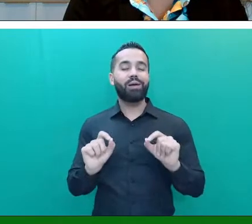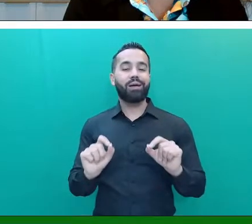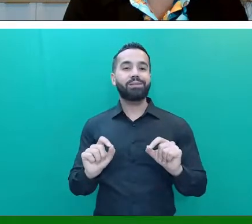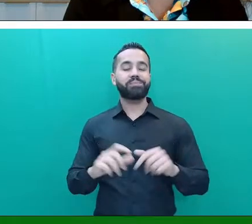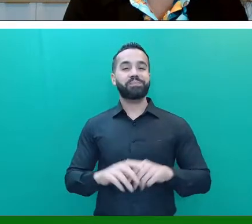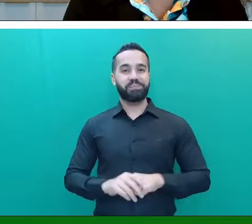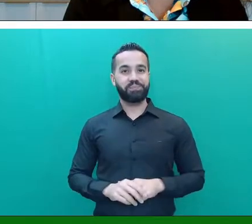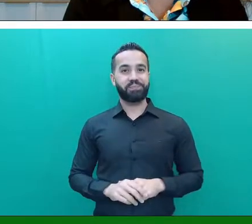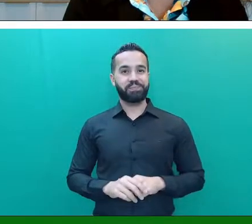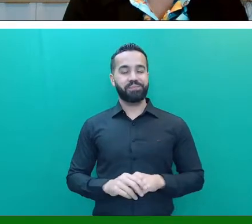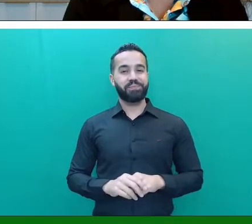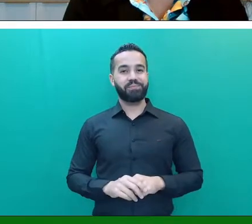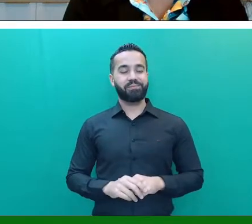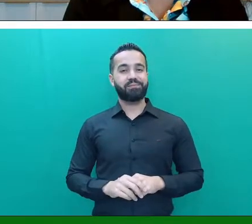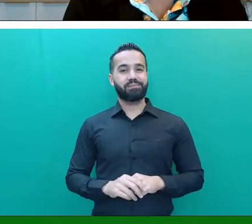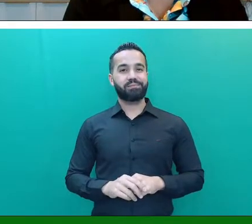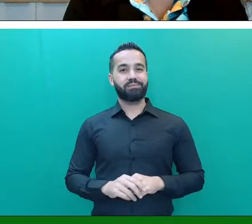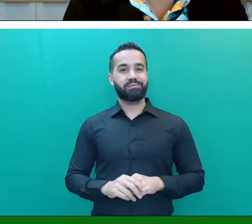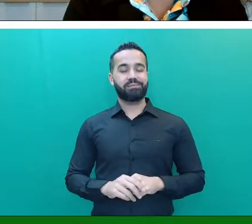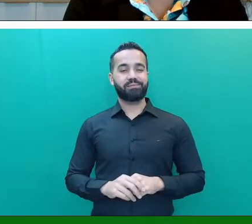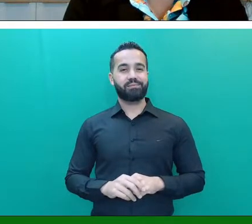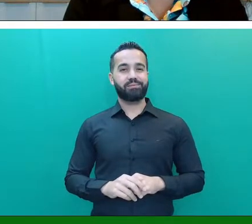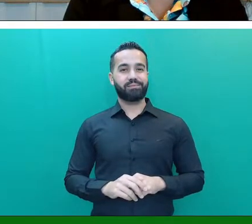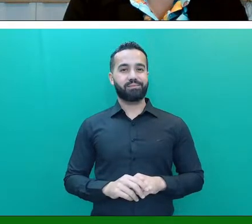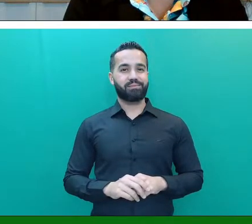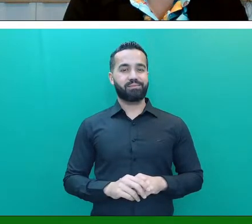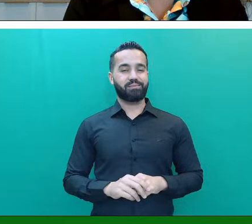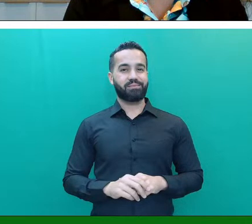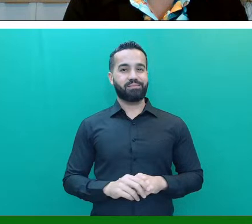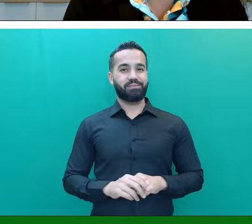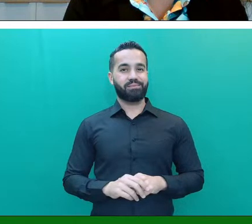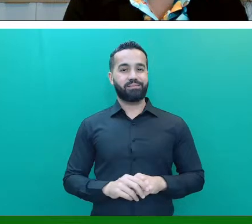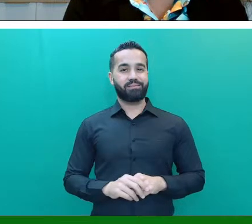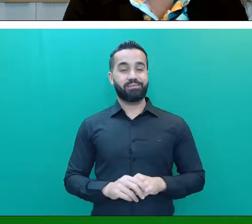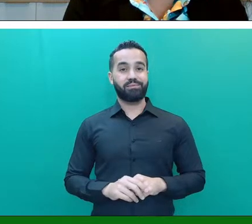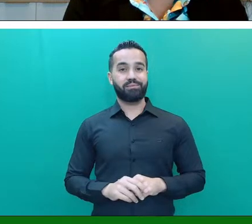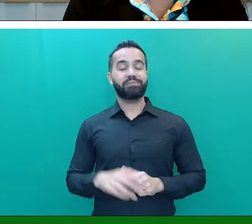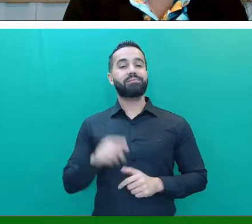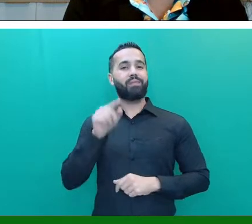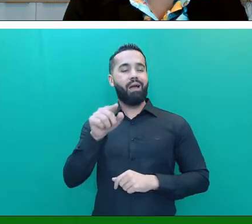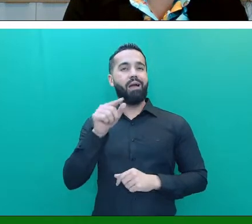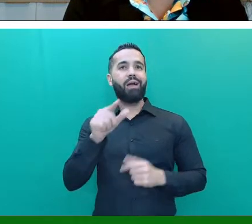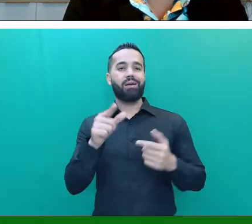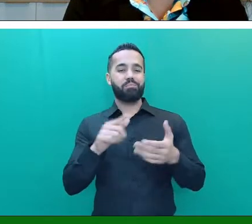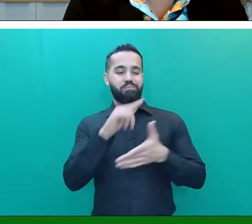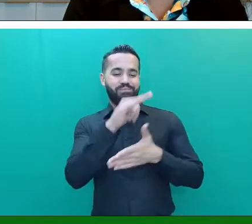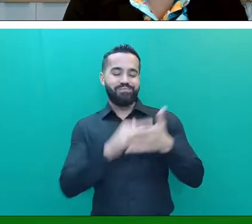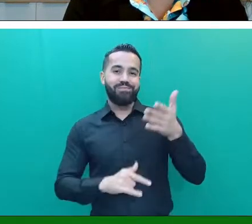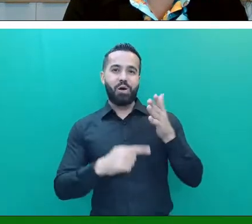engano, em nenhum momento na previsão das perguntas,